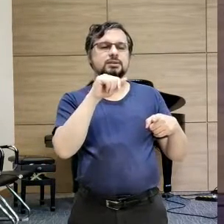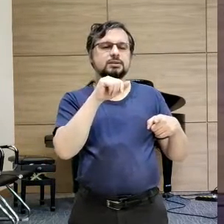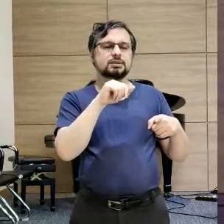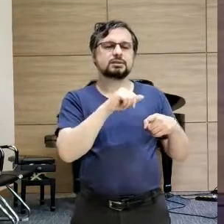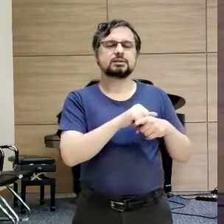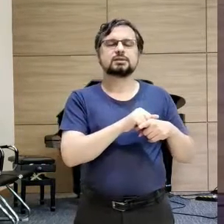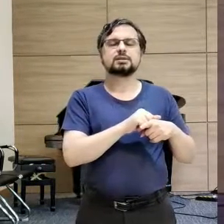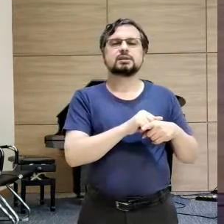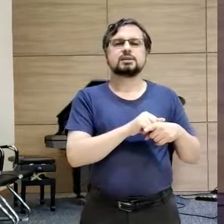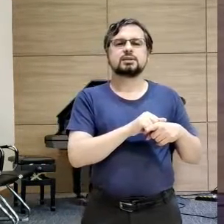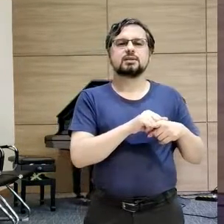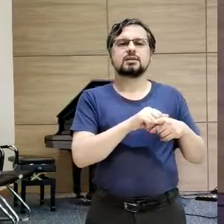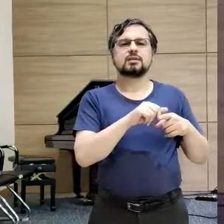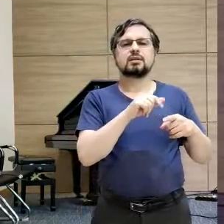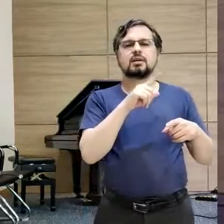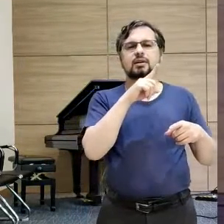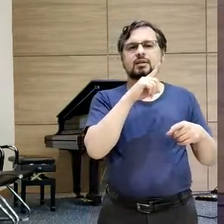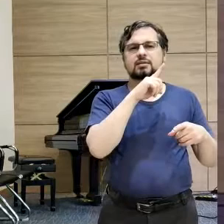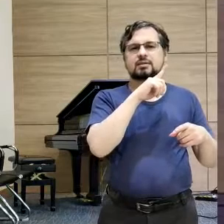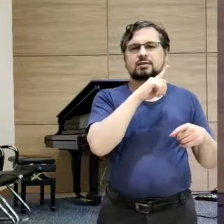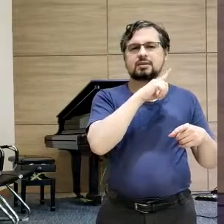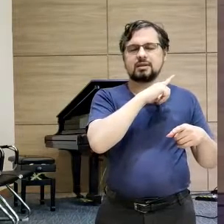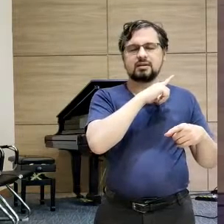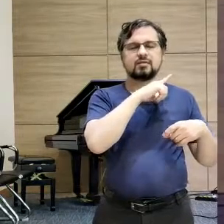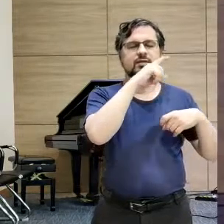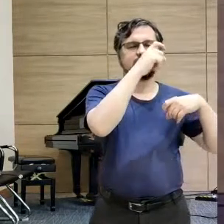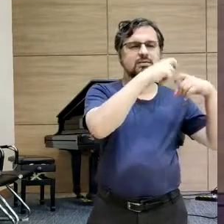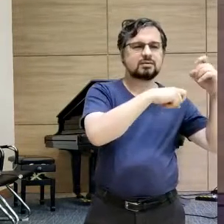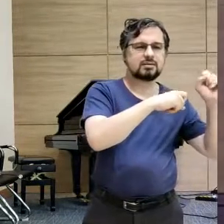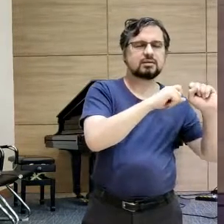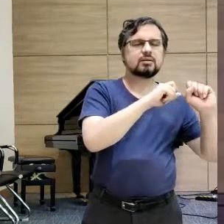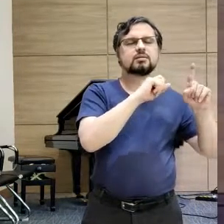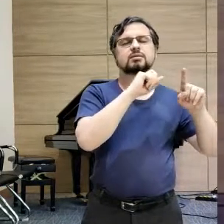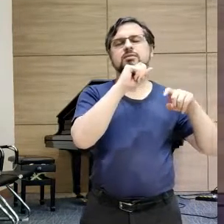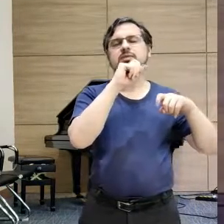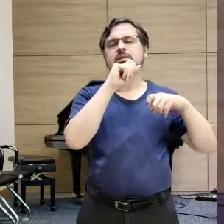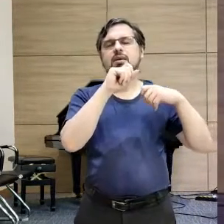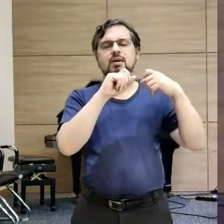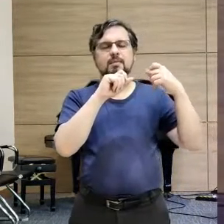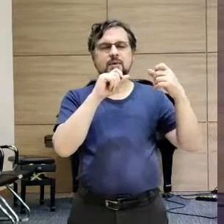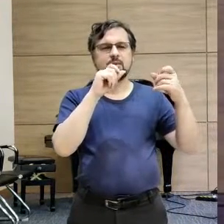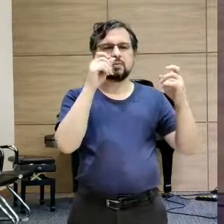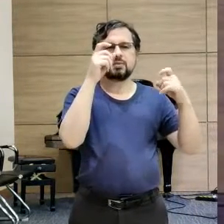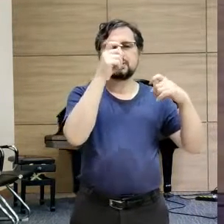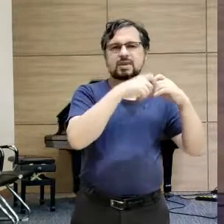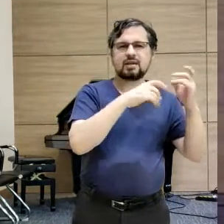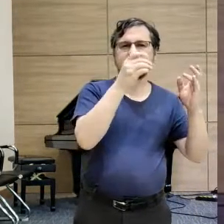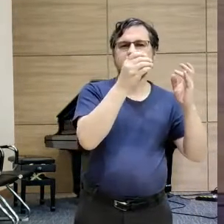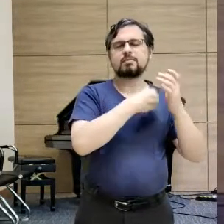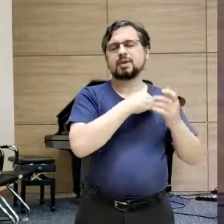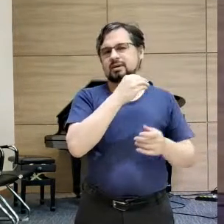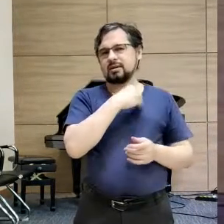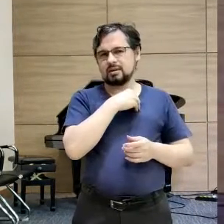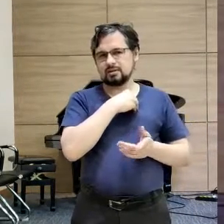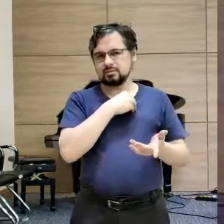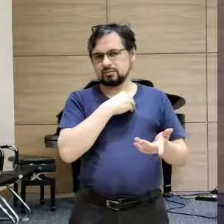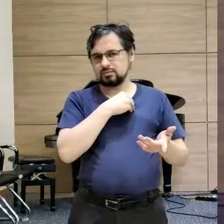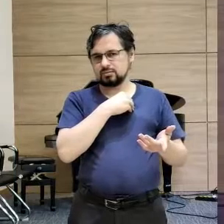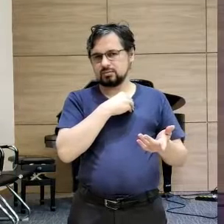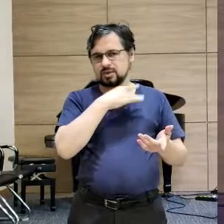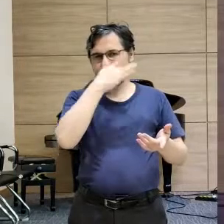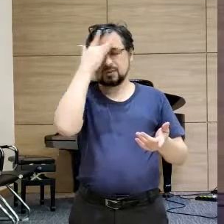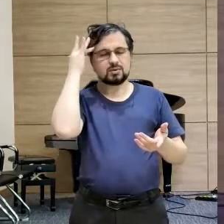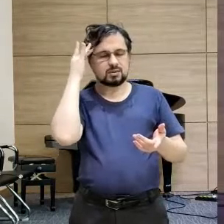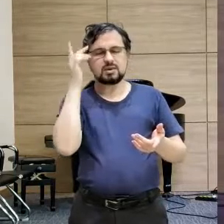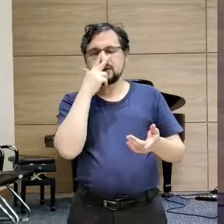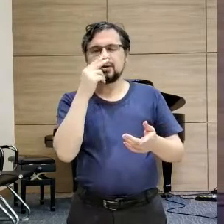a senhora Jessé, teve relação com o senhor Jessé, e aí essa relação que é o sexo é pecado. Aí as pessoas diziam e